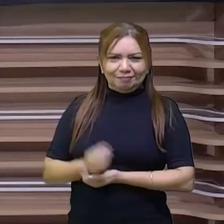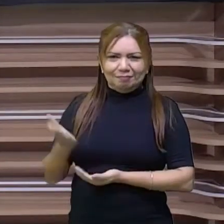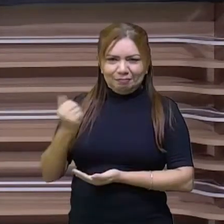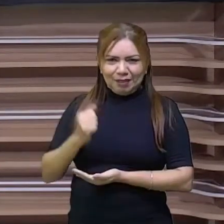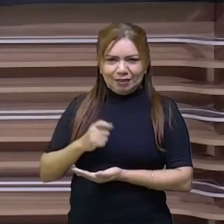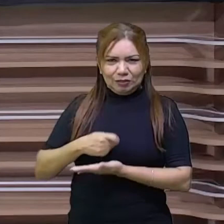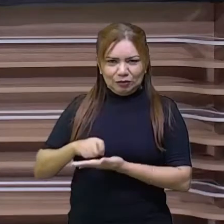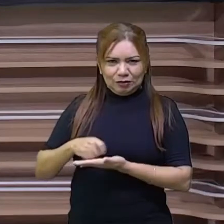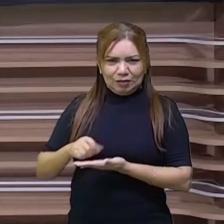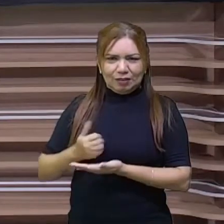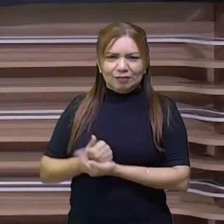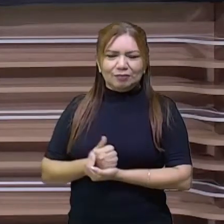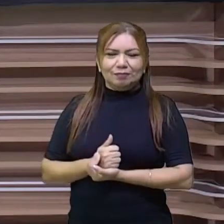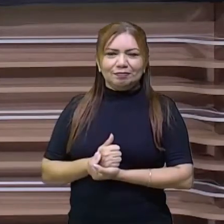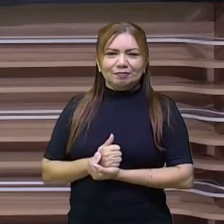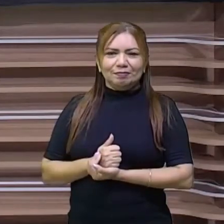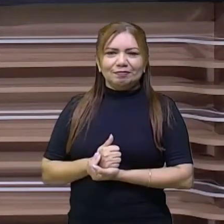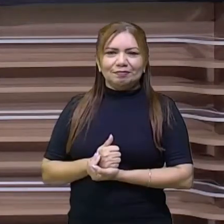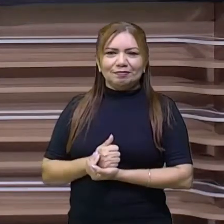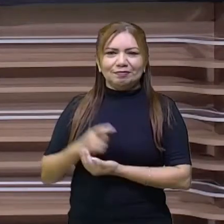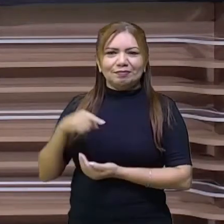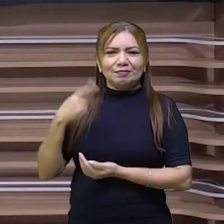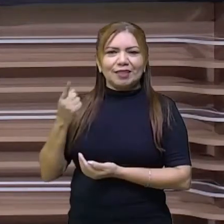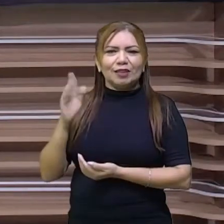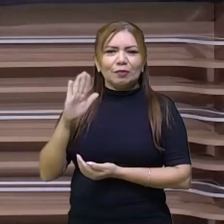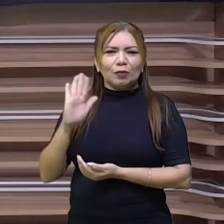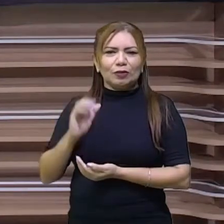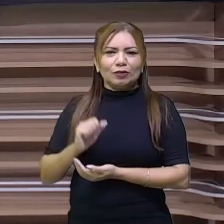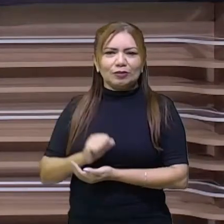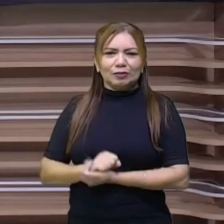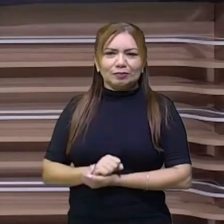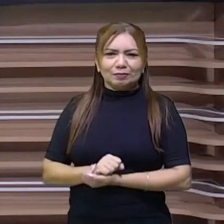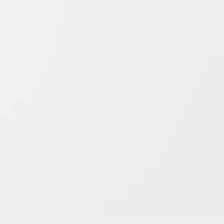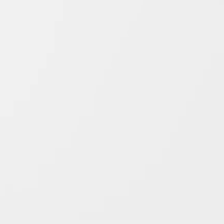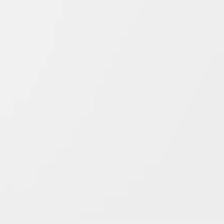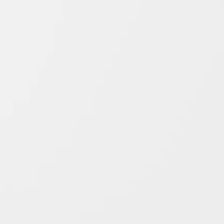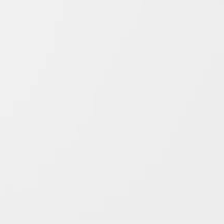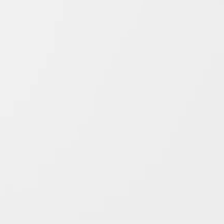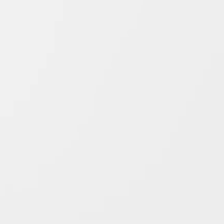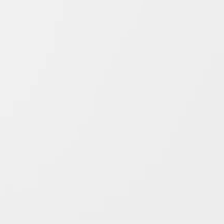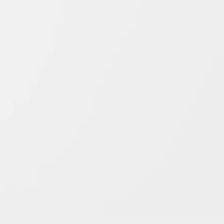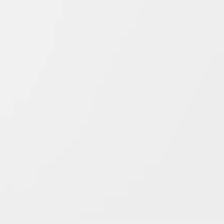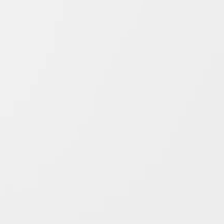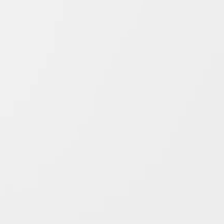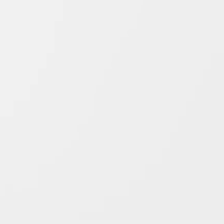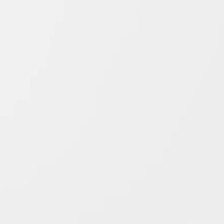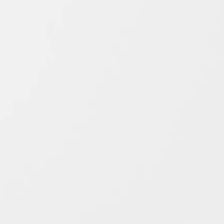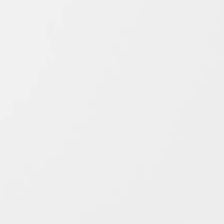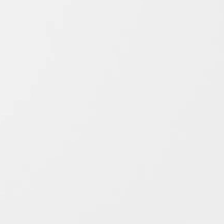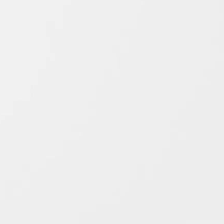aí pega E já vai colocando as suas respostas e até daqui a pouquinho E